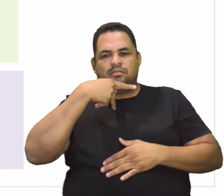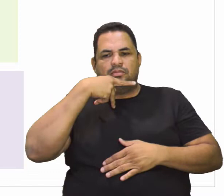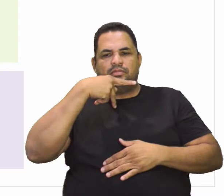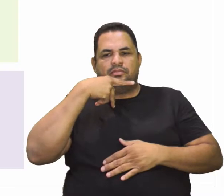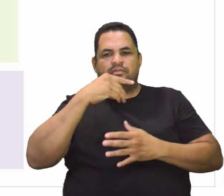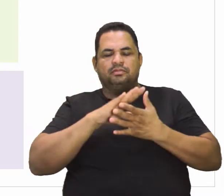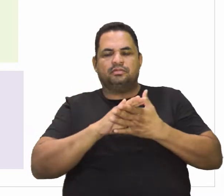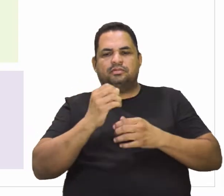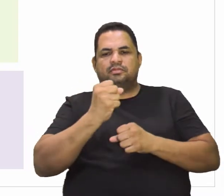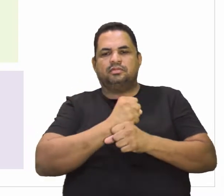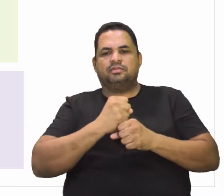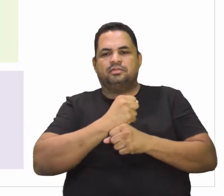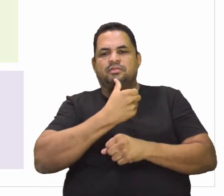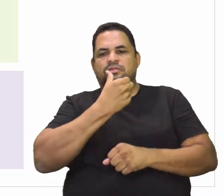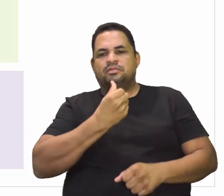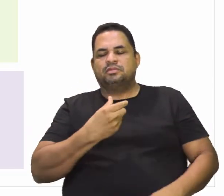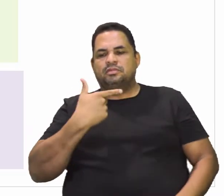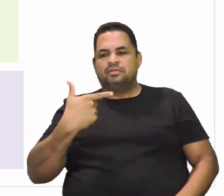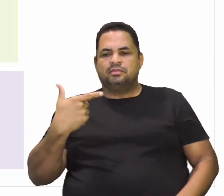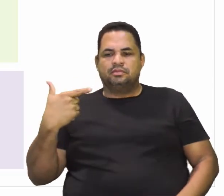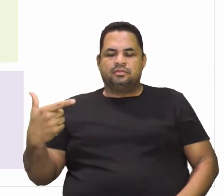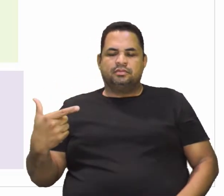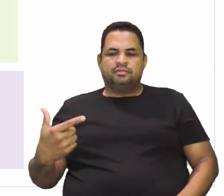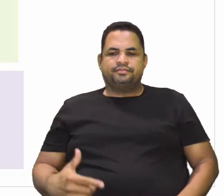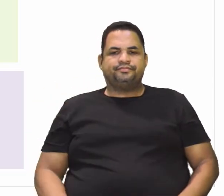em 622.